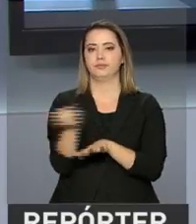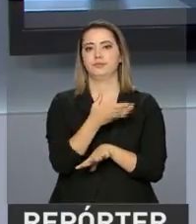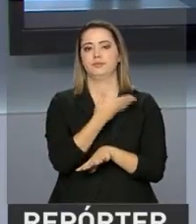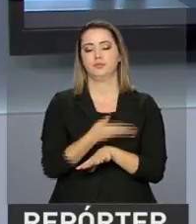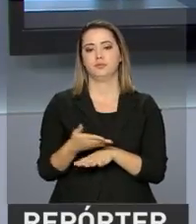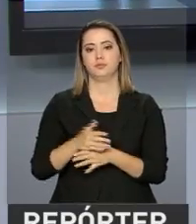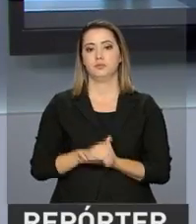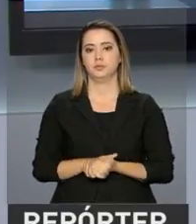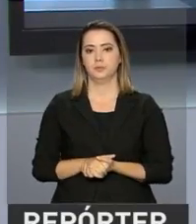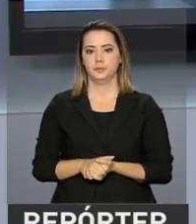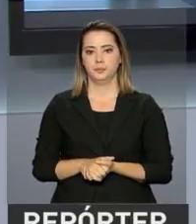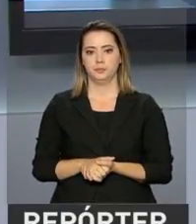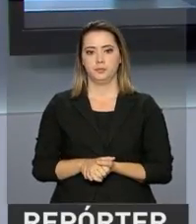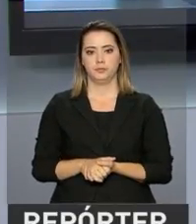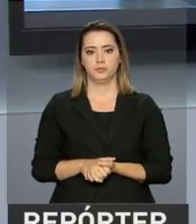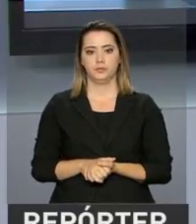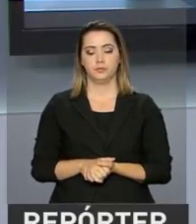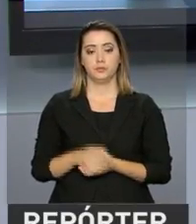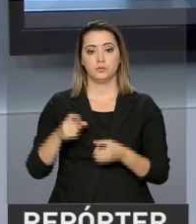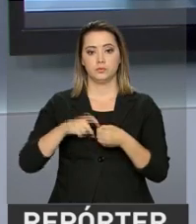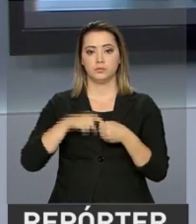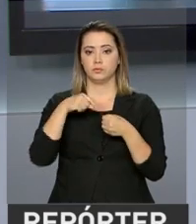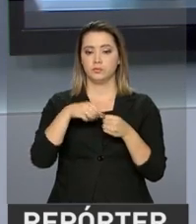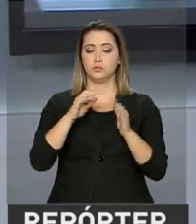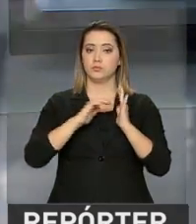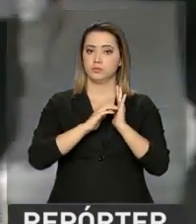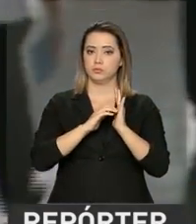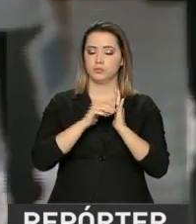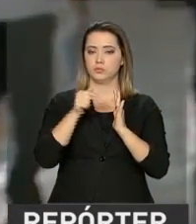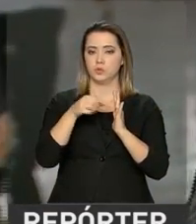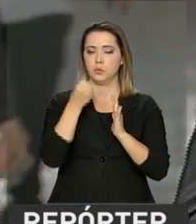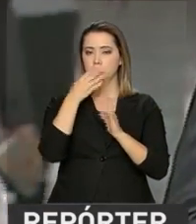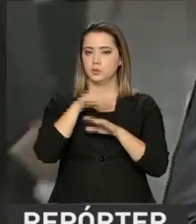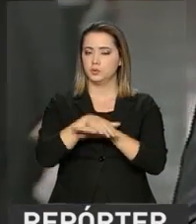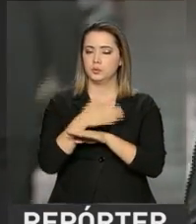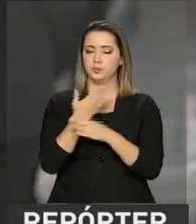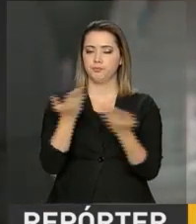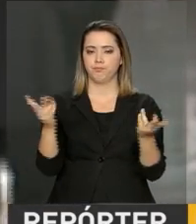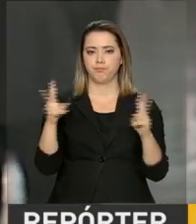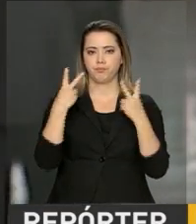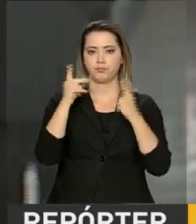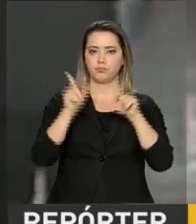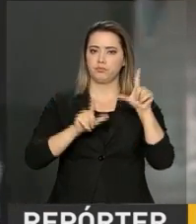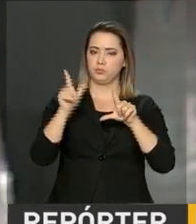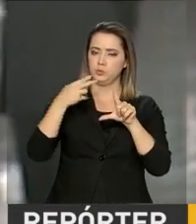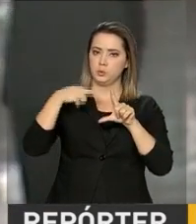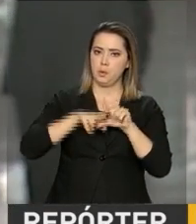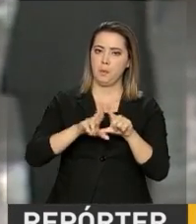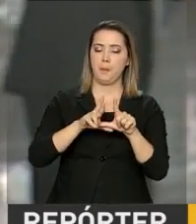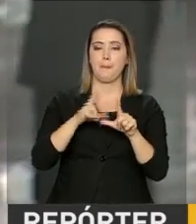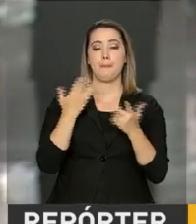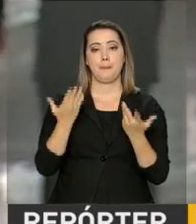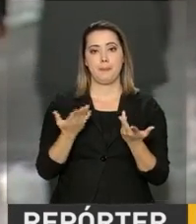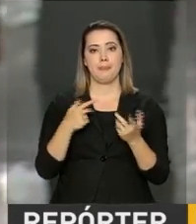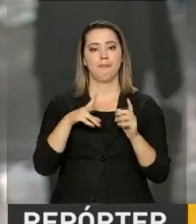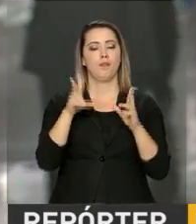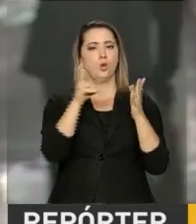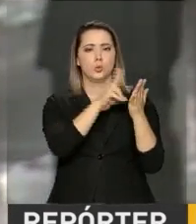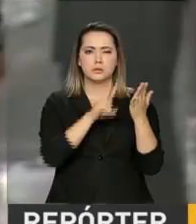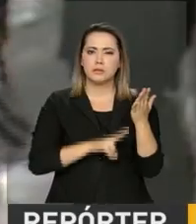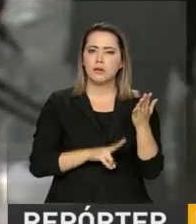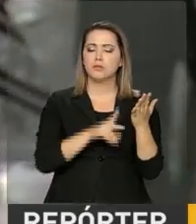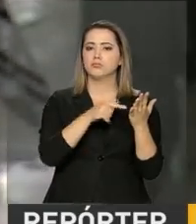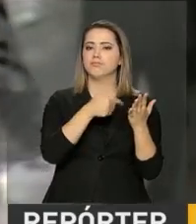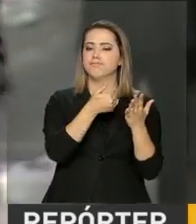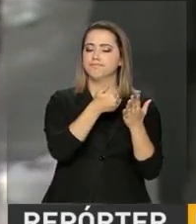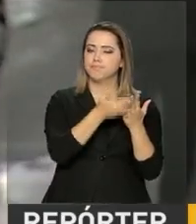noite, Paulo. Voltamos aqui do Senado. Boa noite, Carolina. Boa noite a todos que nos assistem na TV NBR. Olha, Carolina, o texto base do